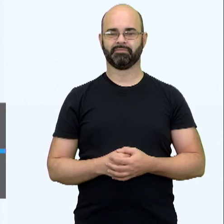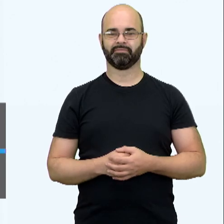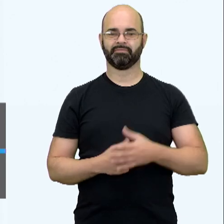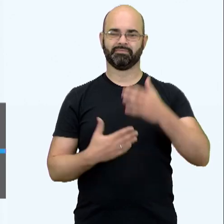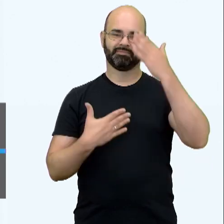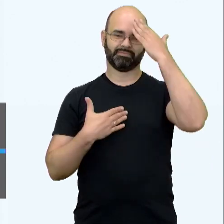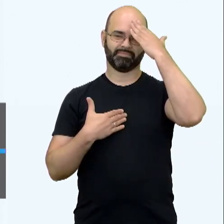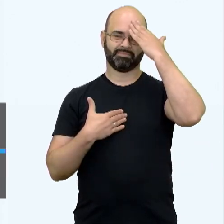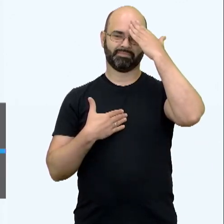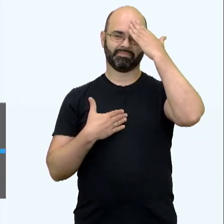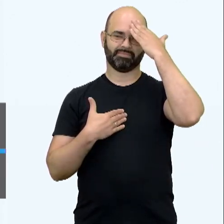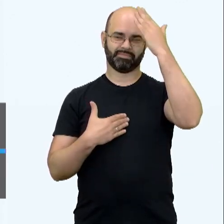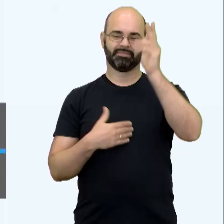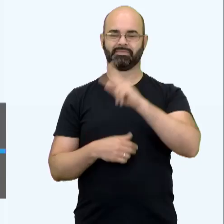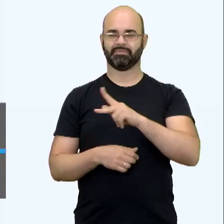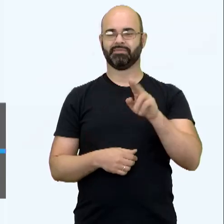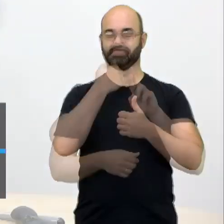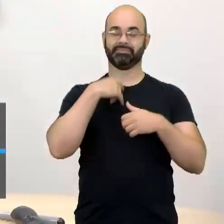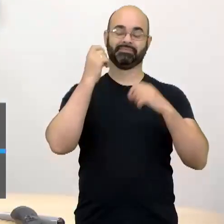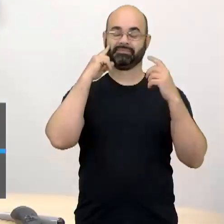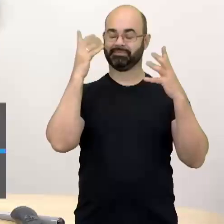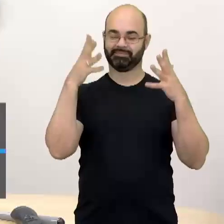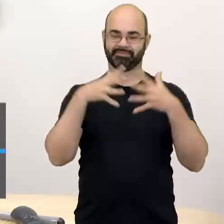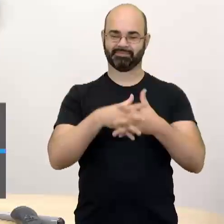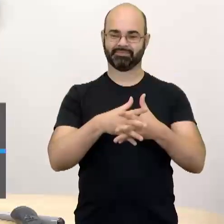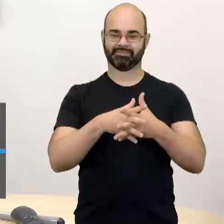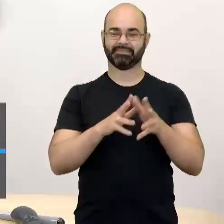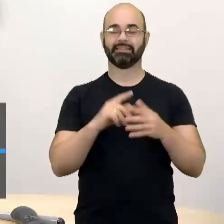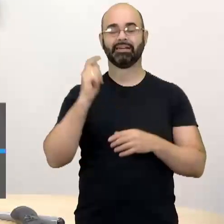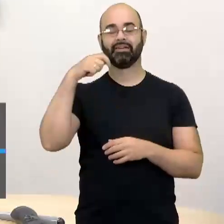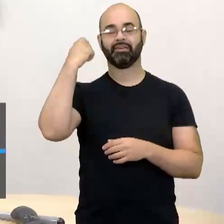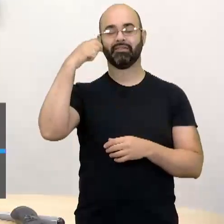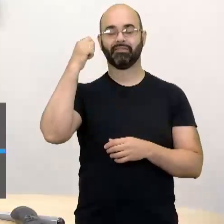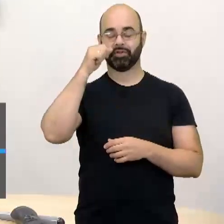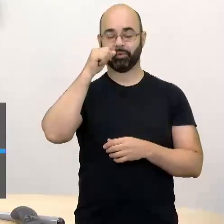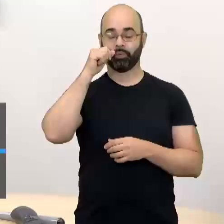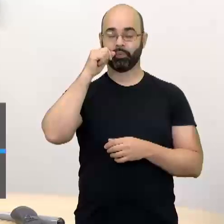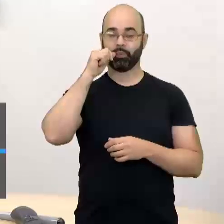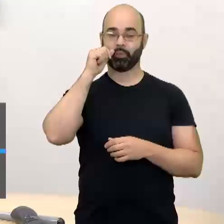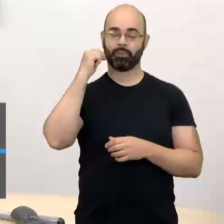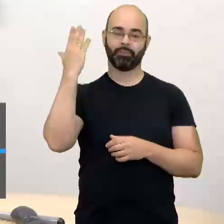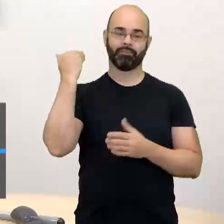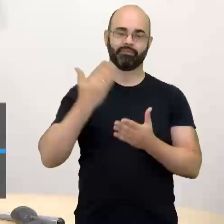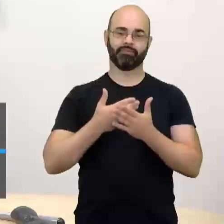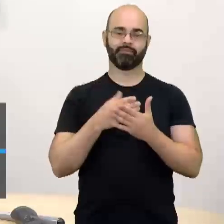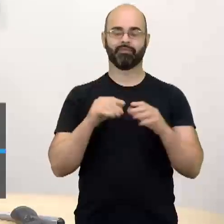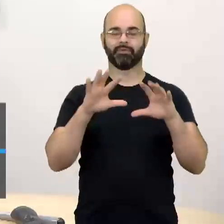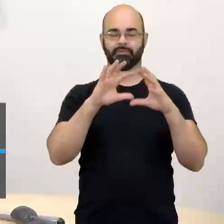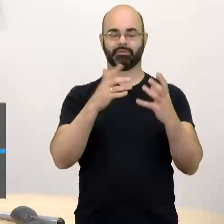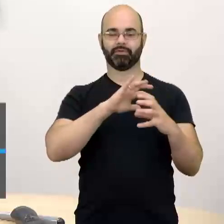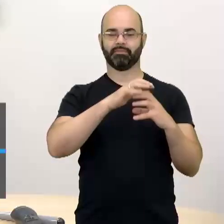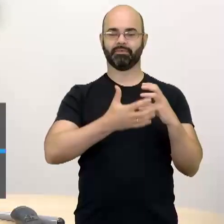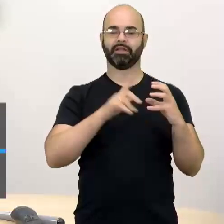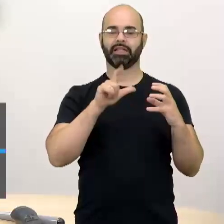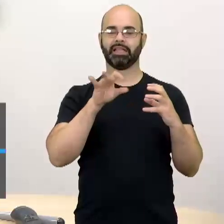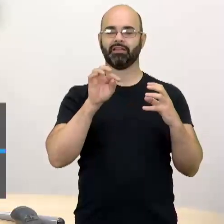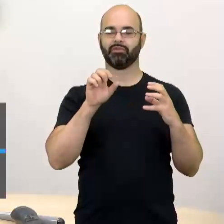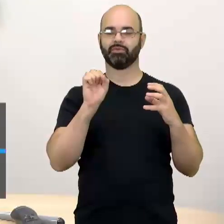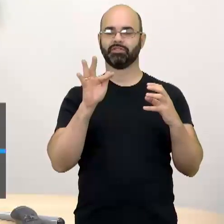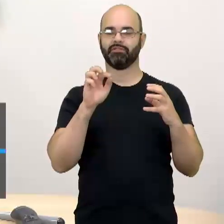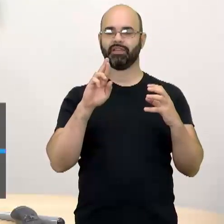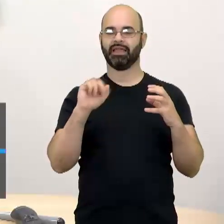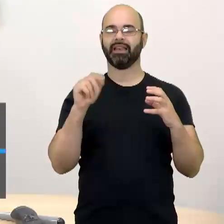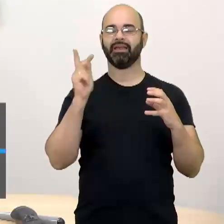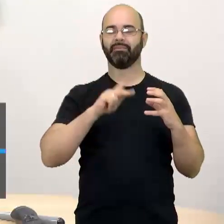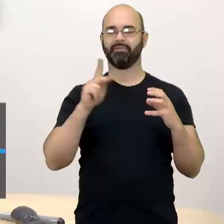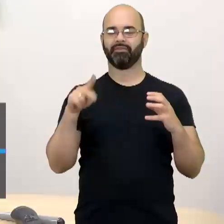Obrigado, professor Antônio Russo. Esse vídeo aí foi por causa de uma das aulas de litosfera que o professor Joel trouxe, né? Fez